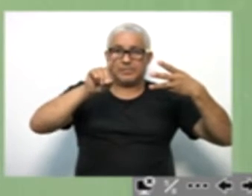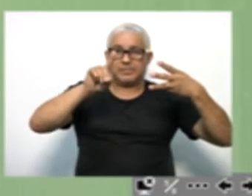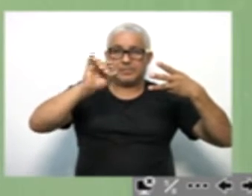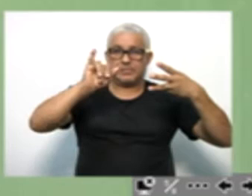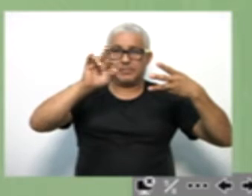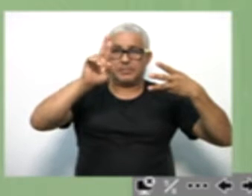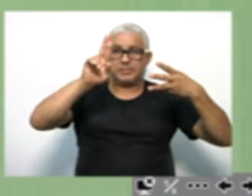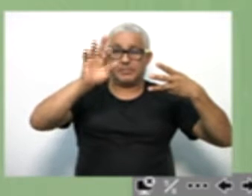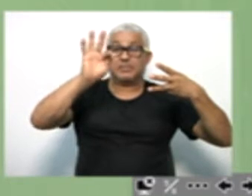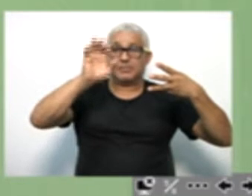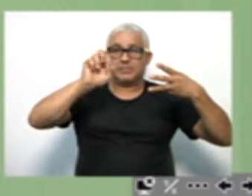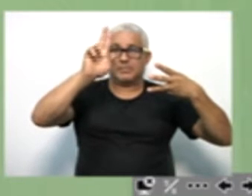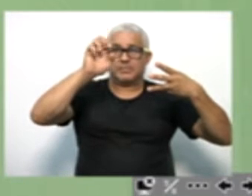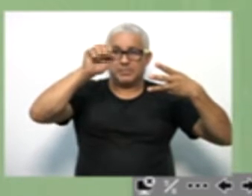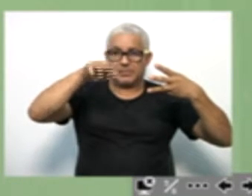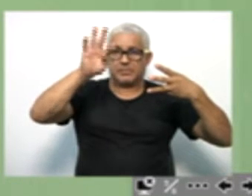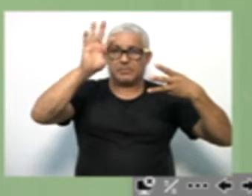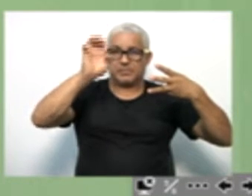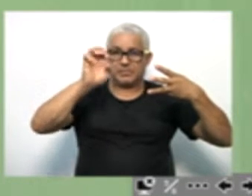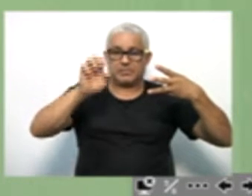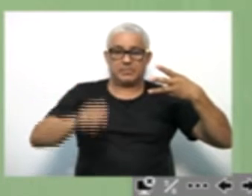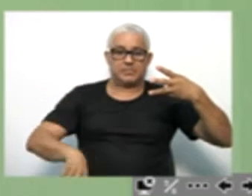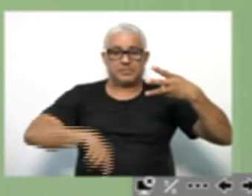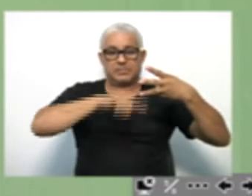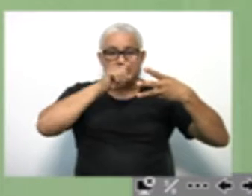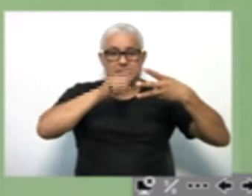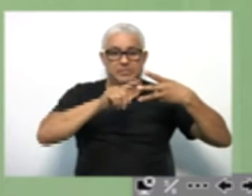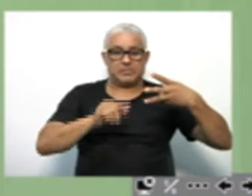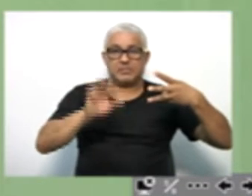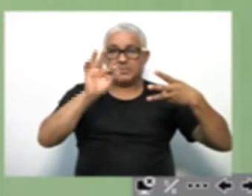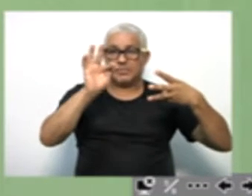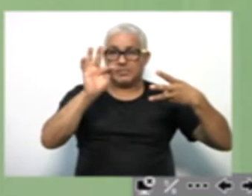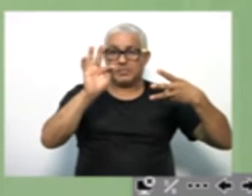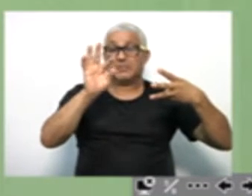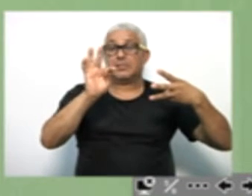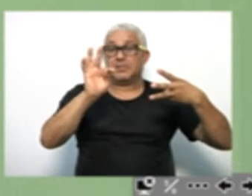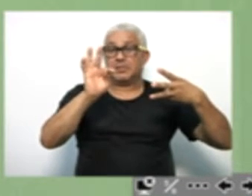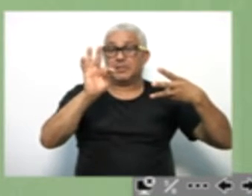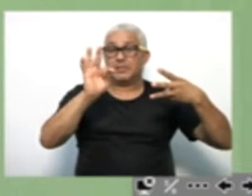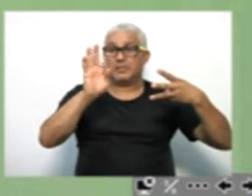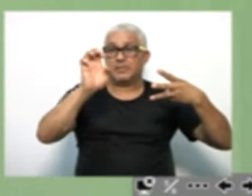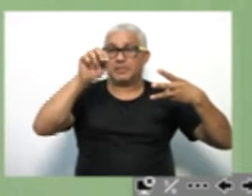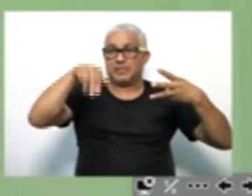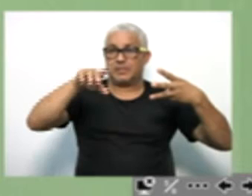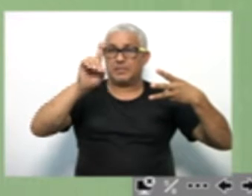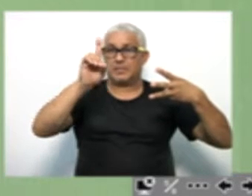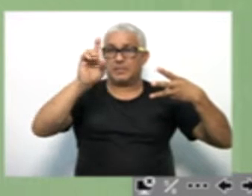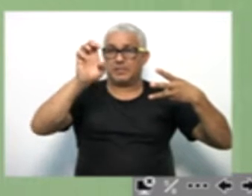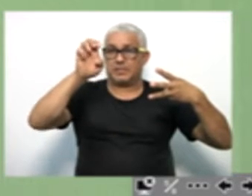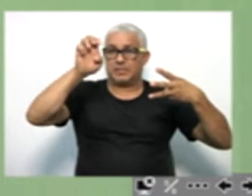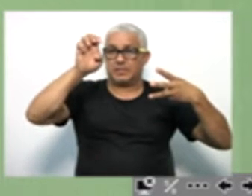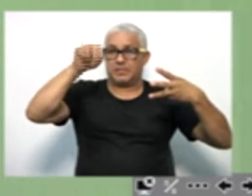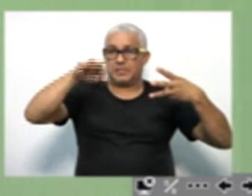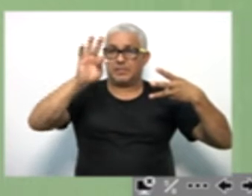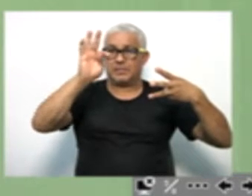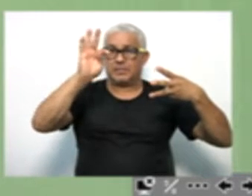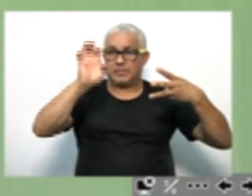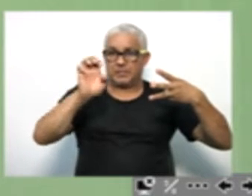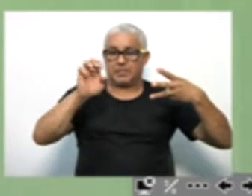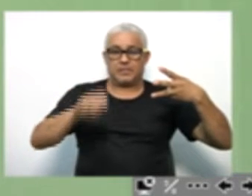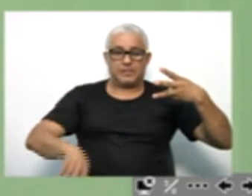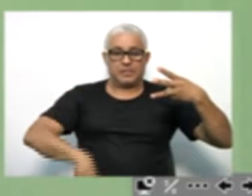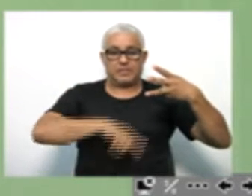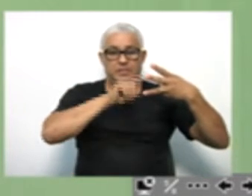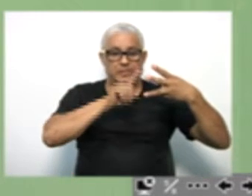Logo depois, vamos contextualizar quem é tendente ao risco. E em seguida,